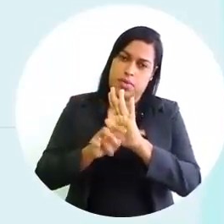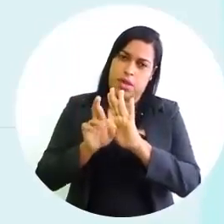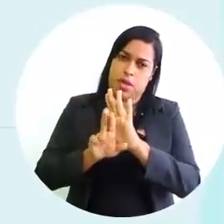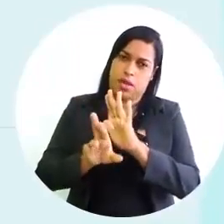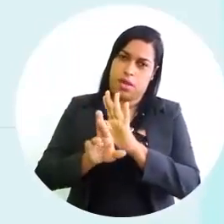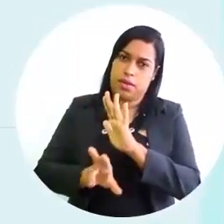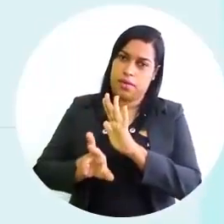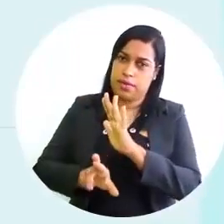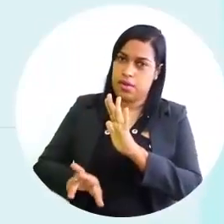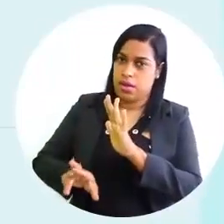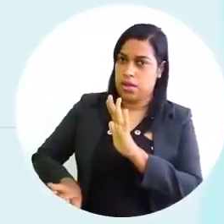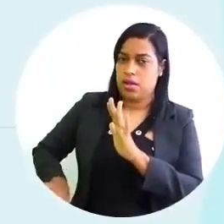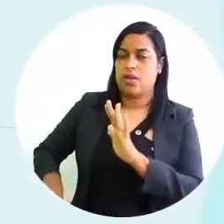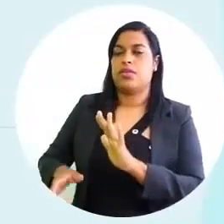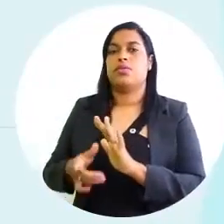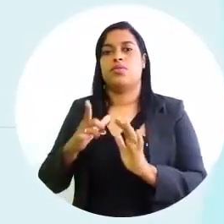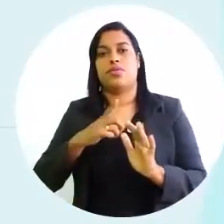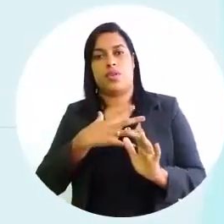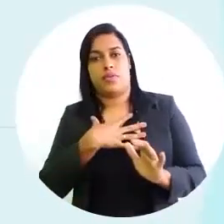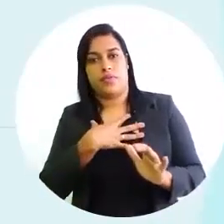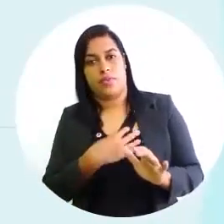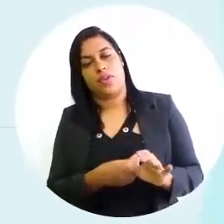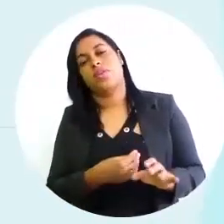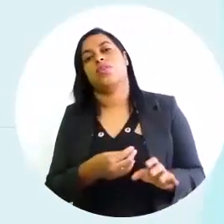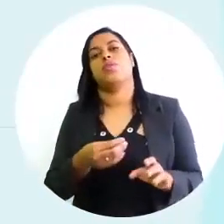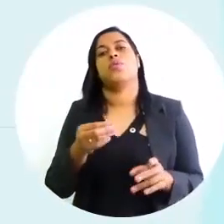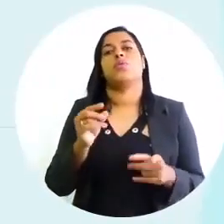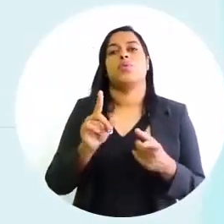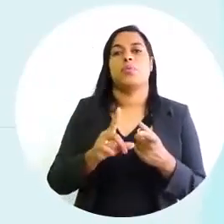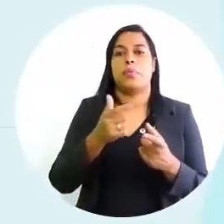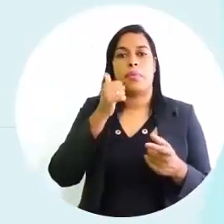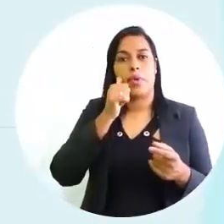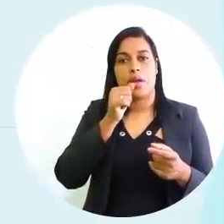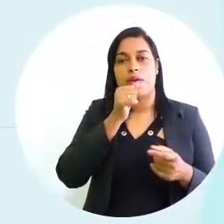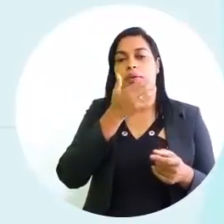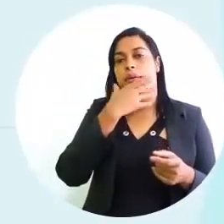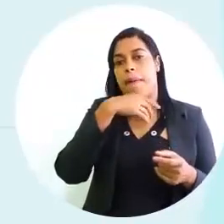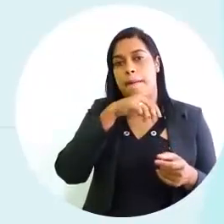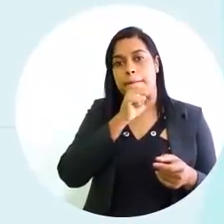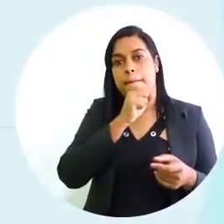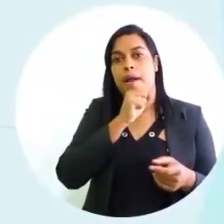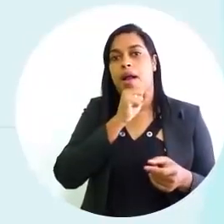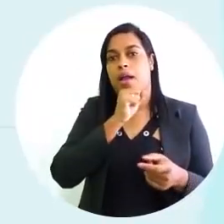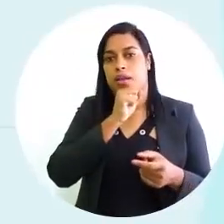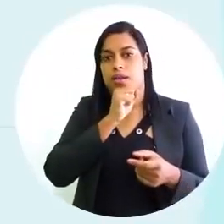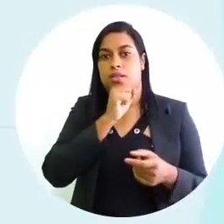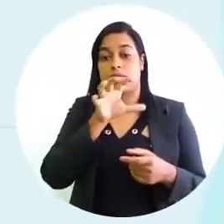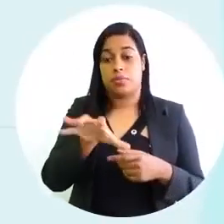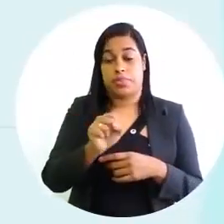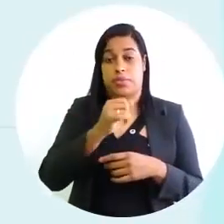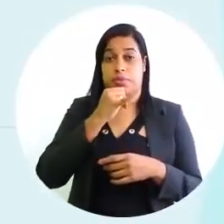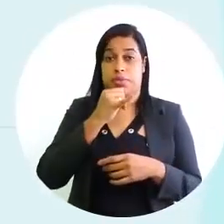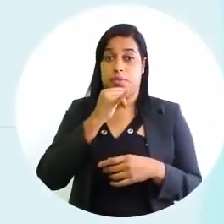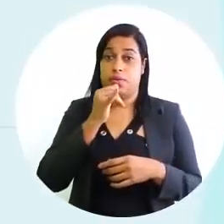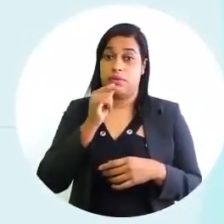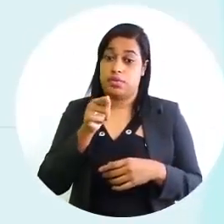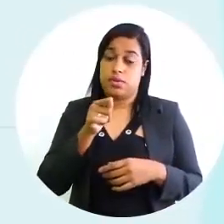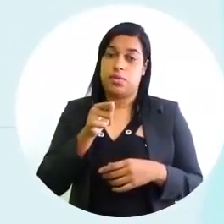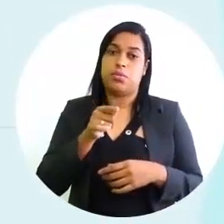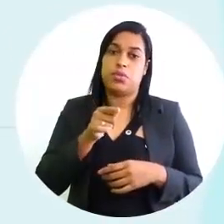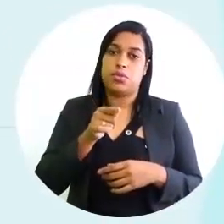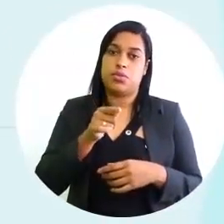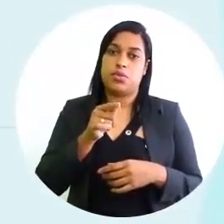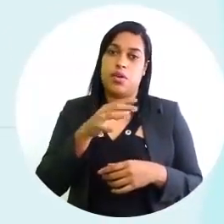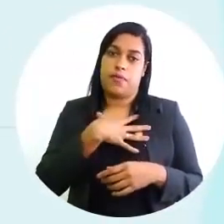de relacionamentos. Tem filha, filho, mãe, pai. E aí eu vou pegar um desses exemplos, um desses pontos,